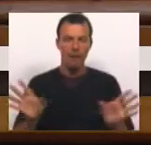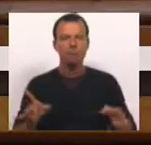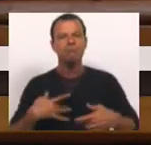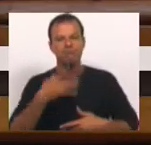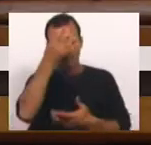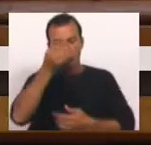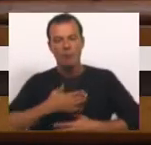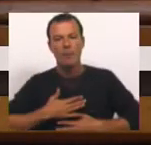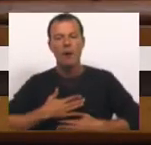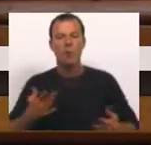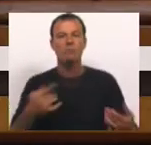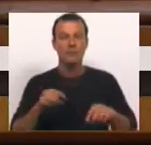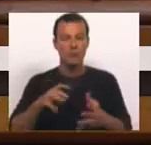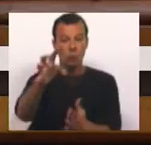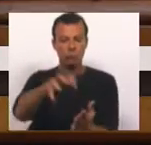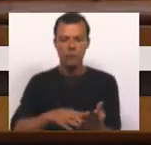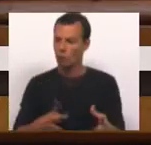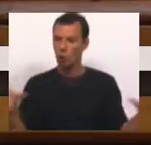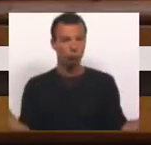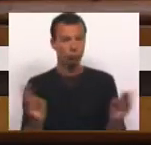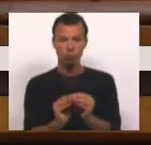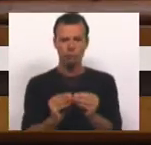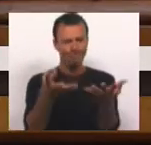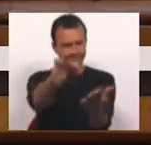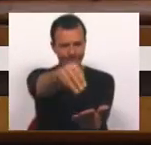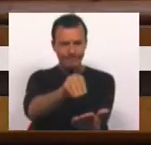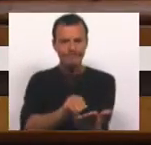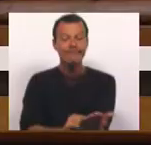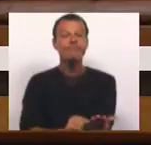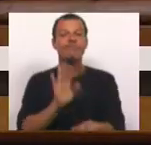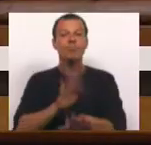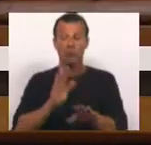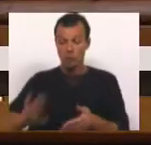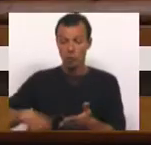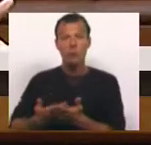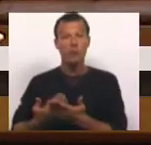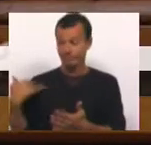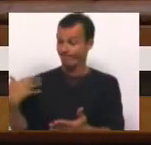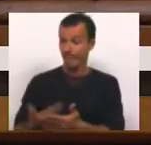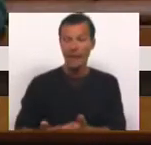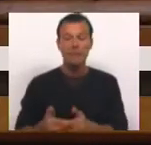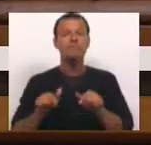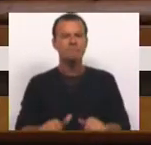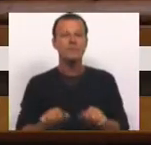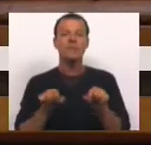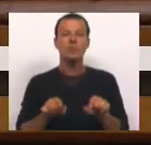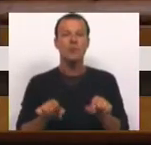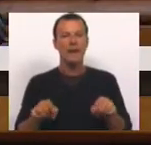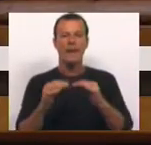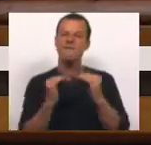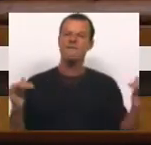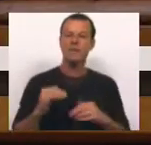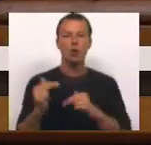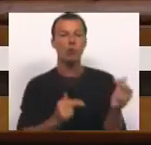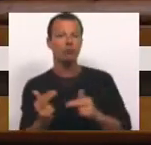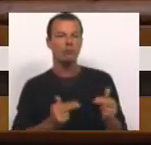nossa perspectiva, de um texto conjunto a partir da totalidade dos projetos apresentados. É a fase, digamos assim, da construção do